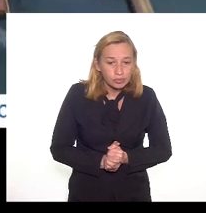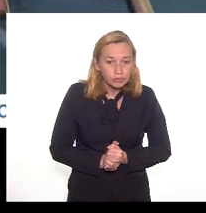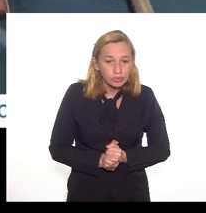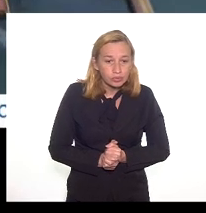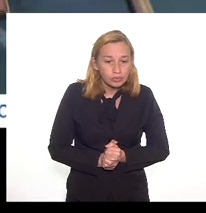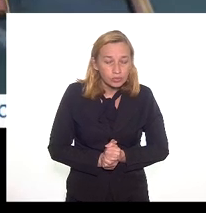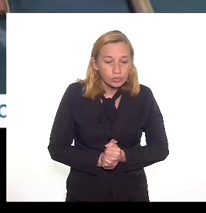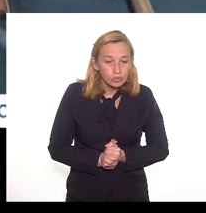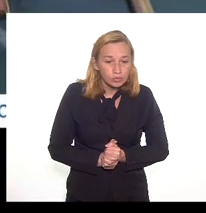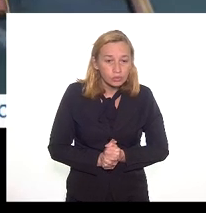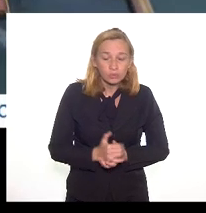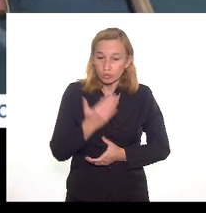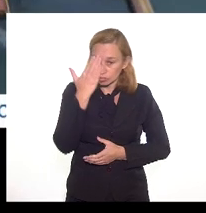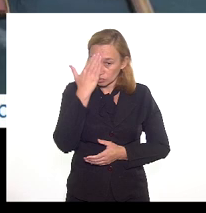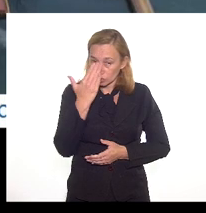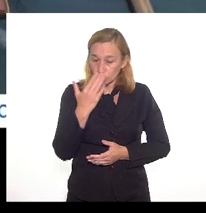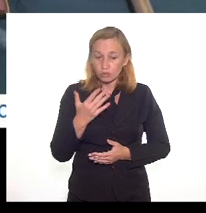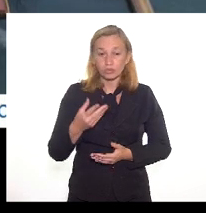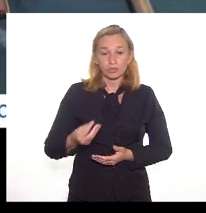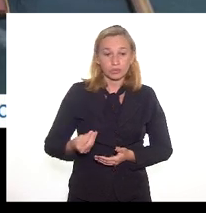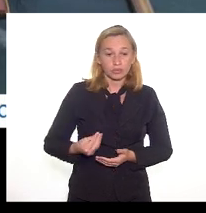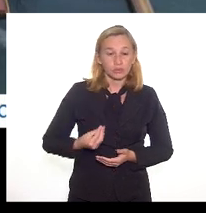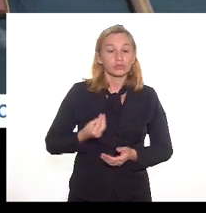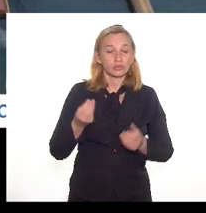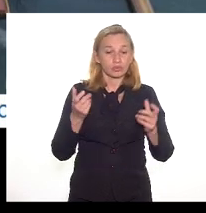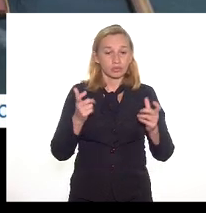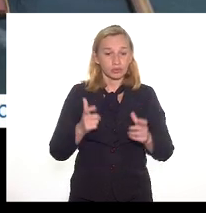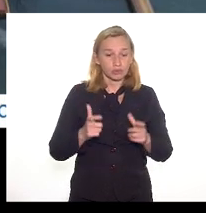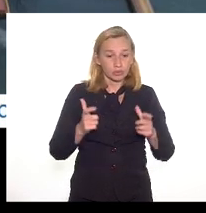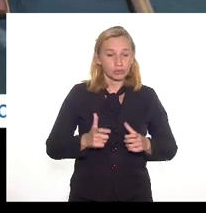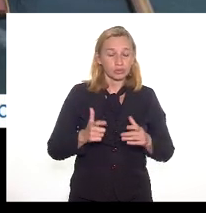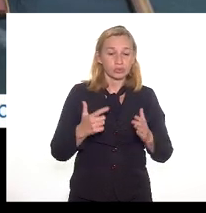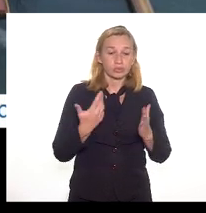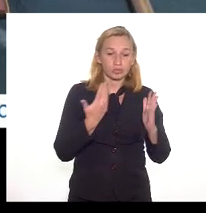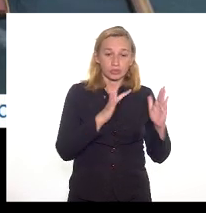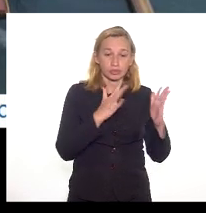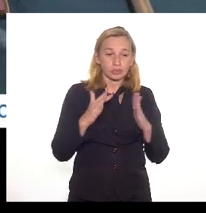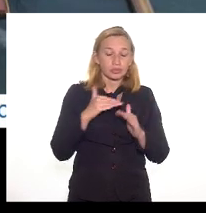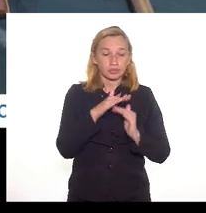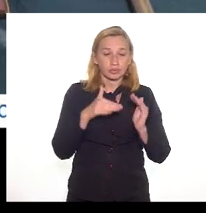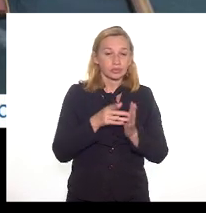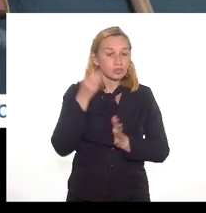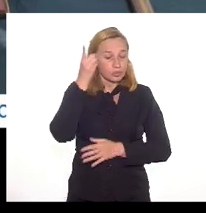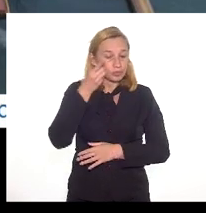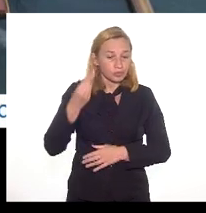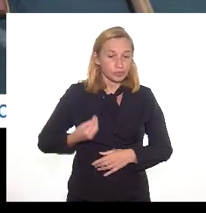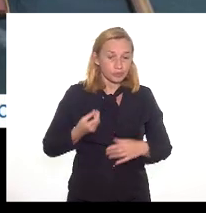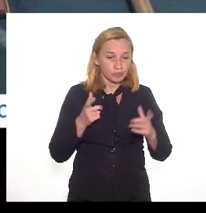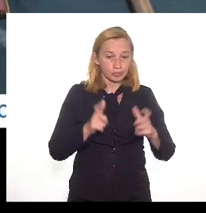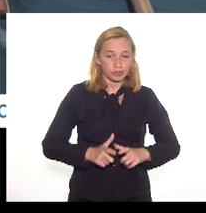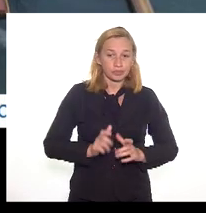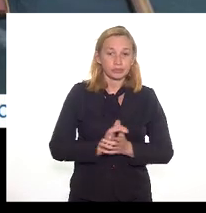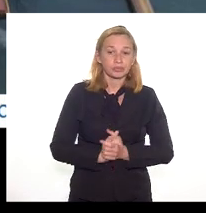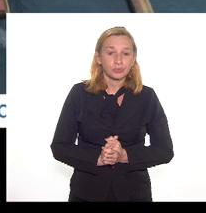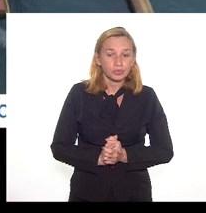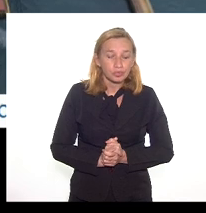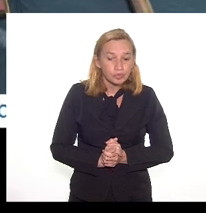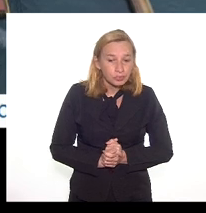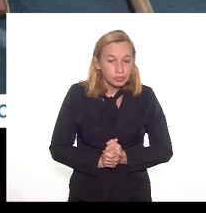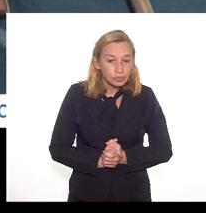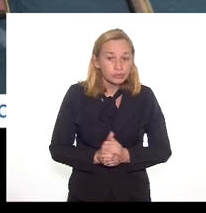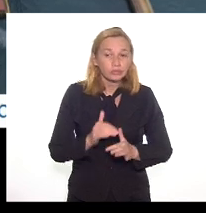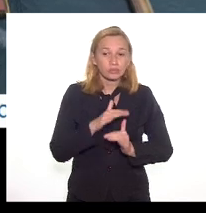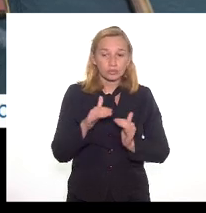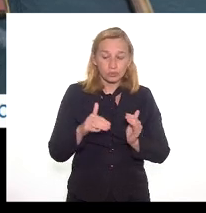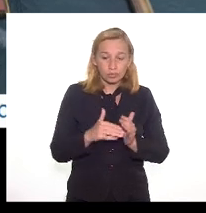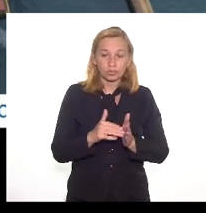Célia, eu agradeço muito a participação, saúdo também os demais deputados que estão presentes, e toda a